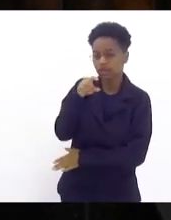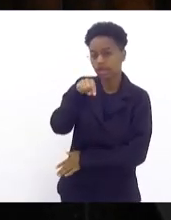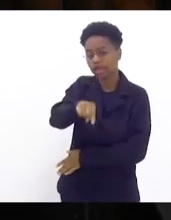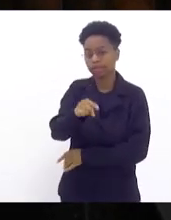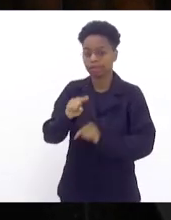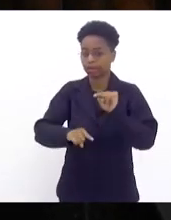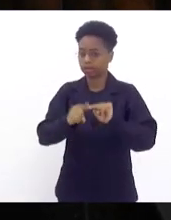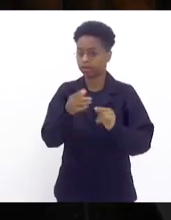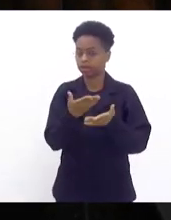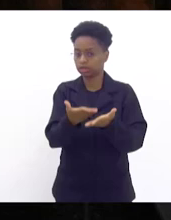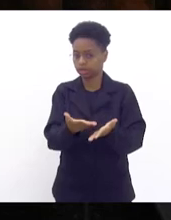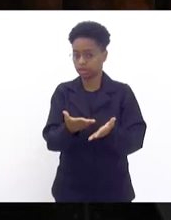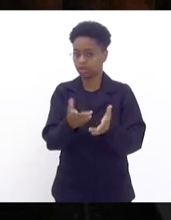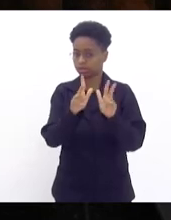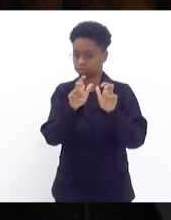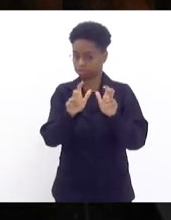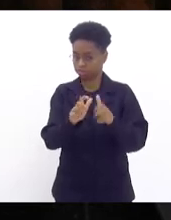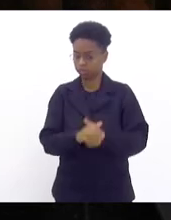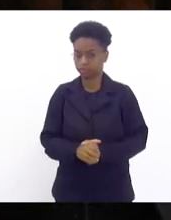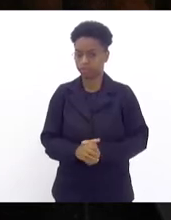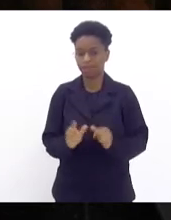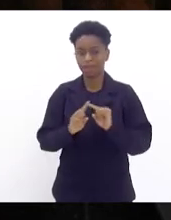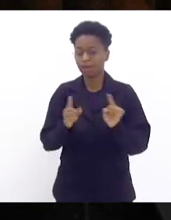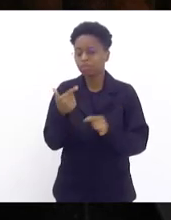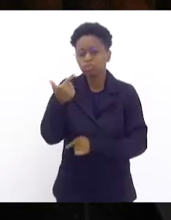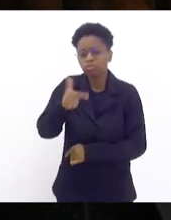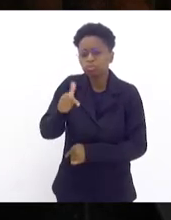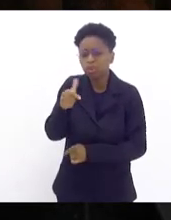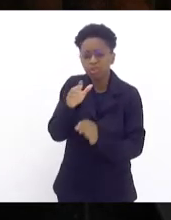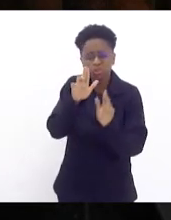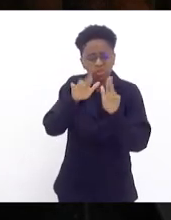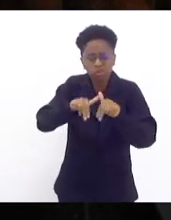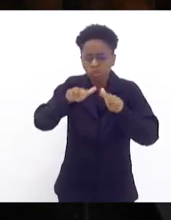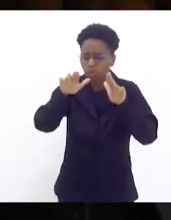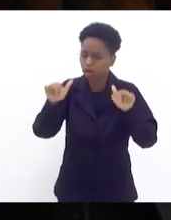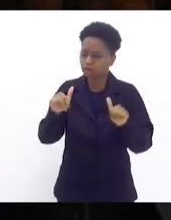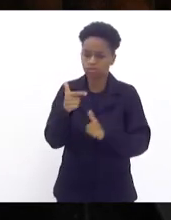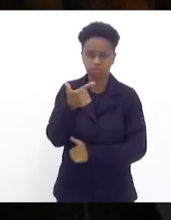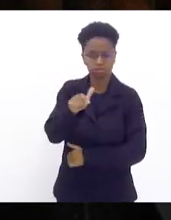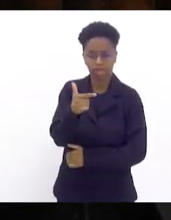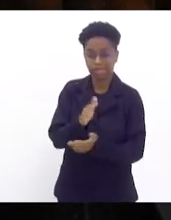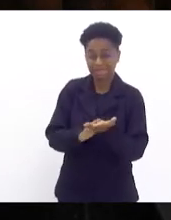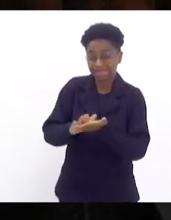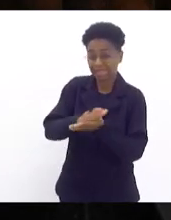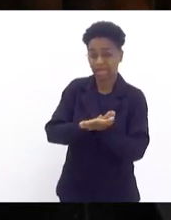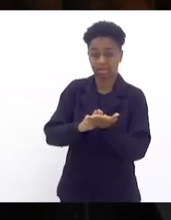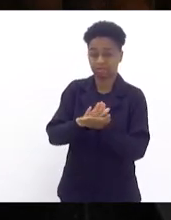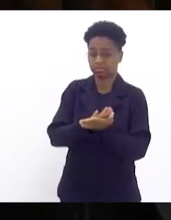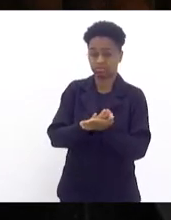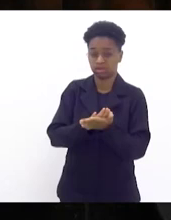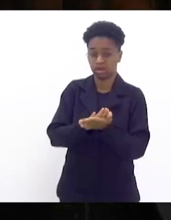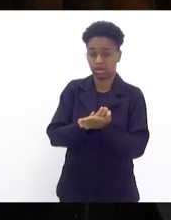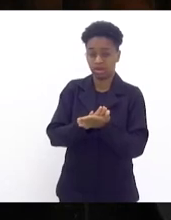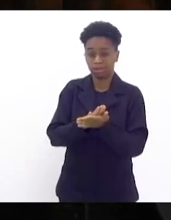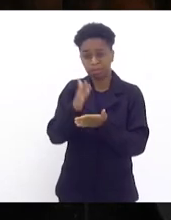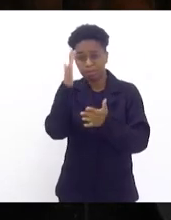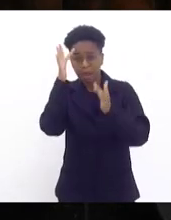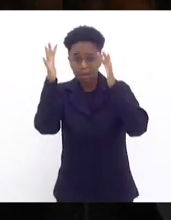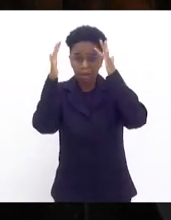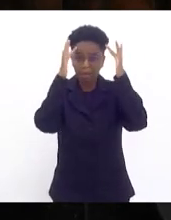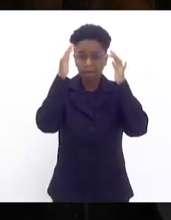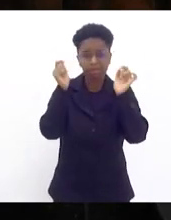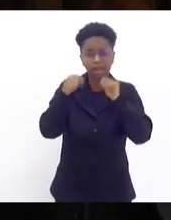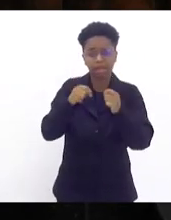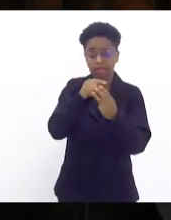específico eu não encontro nunca um paradigma que